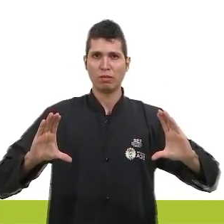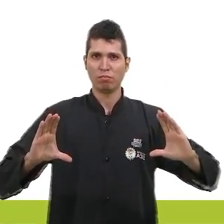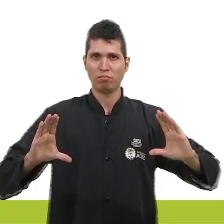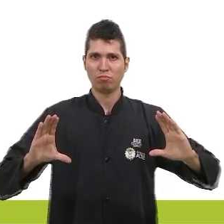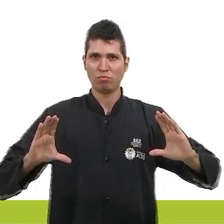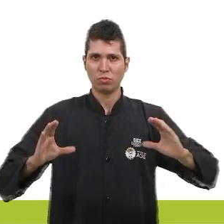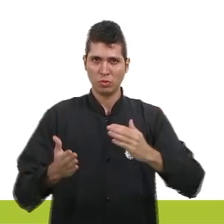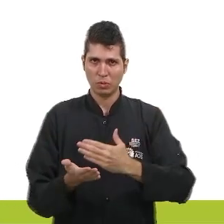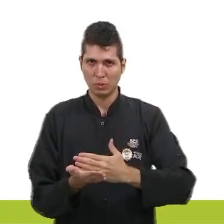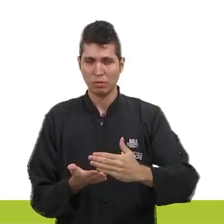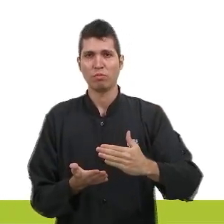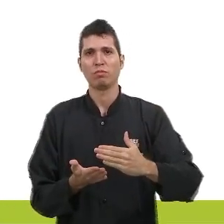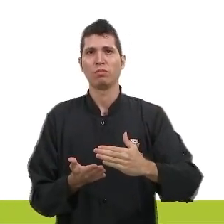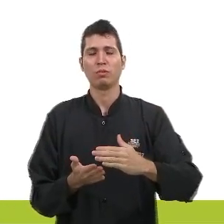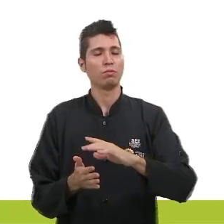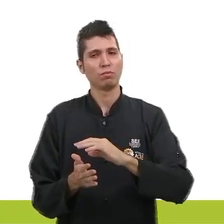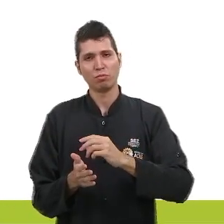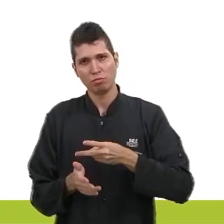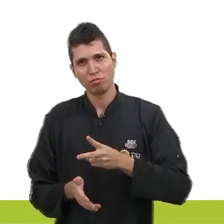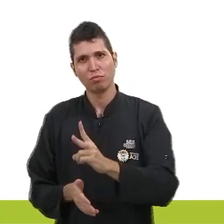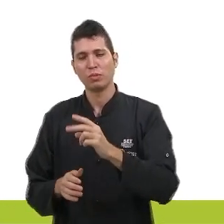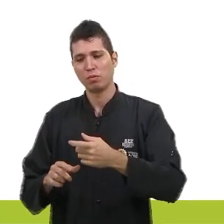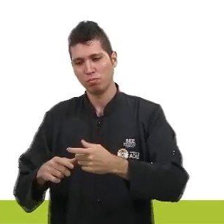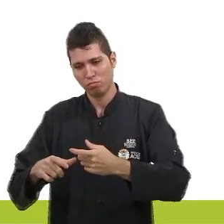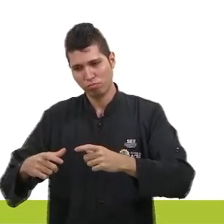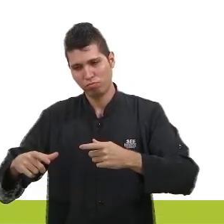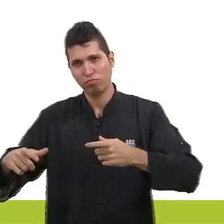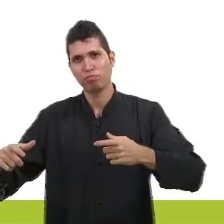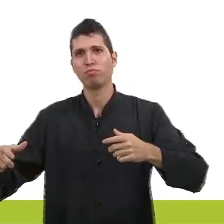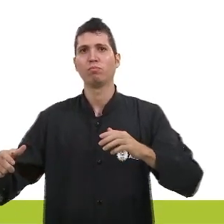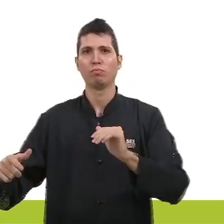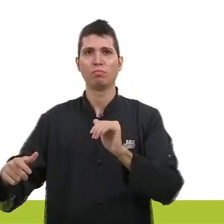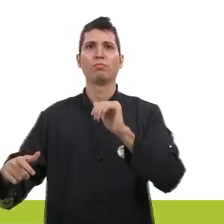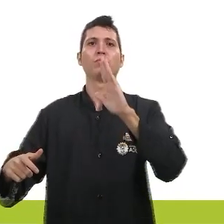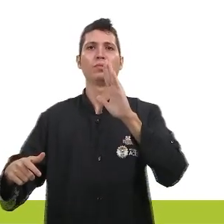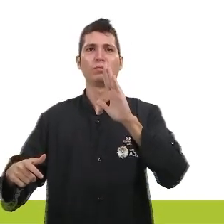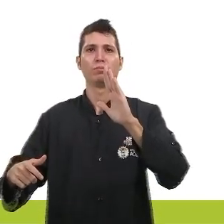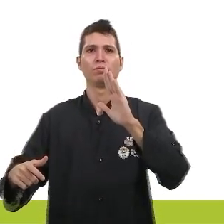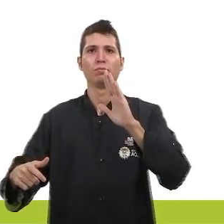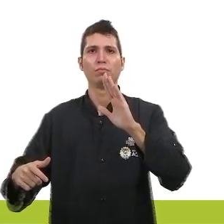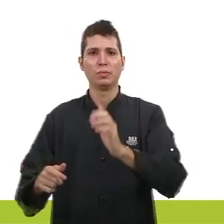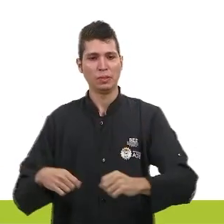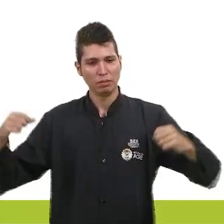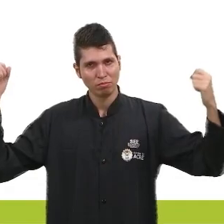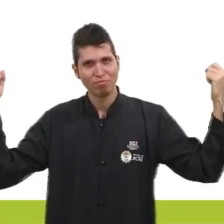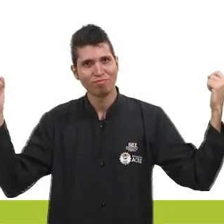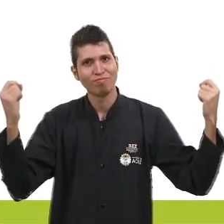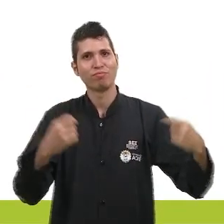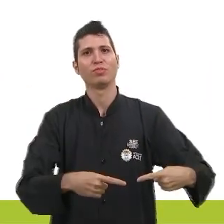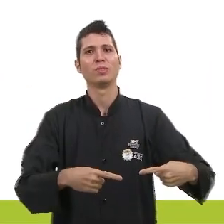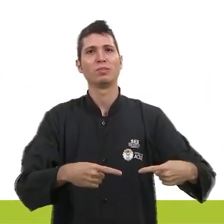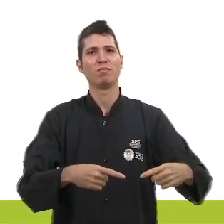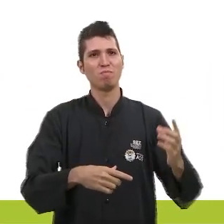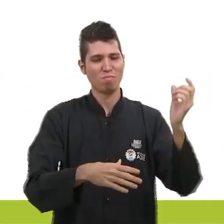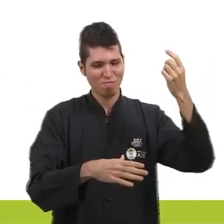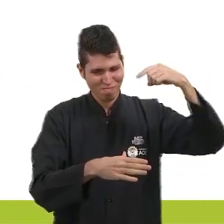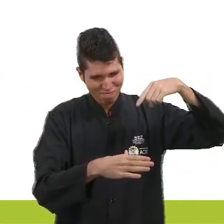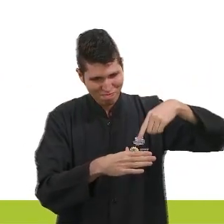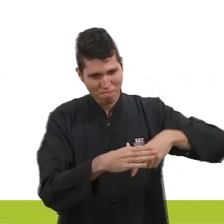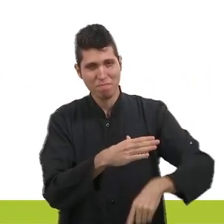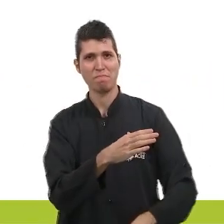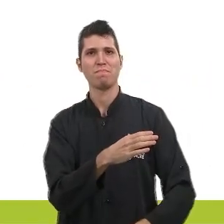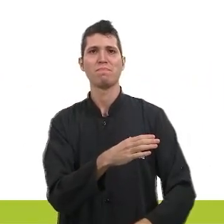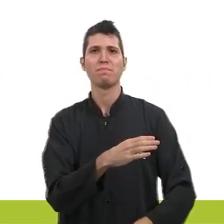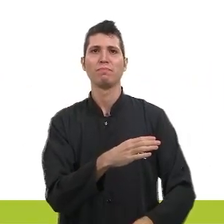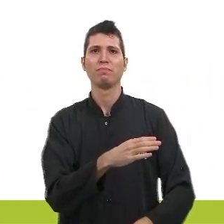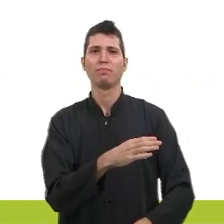seu território, né. E esse movimento, galera, ele se intensificou, né,